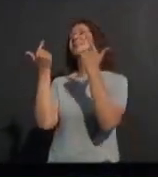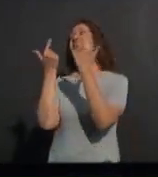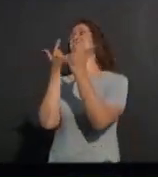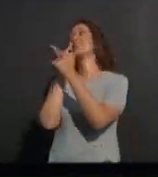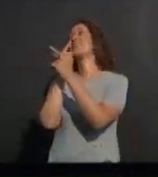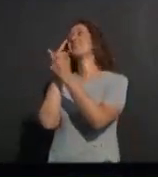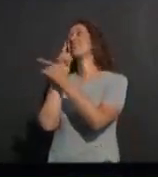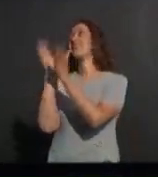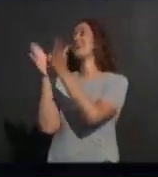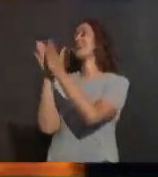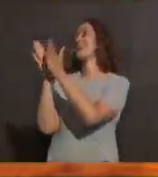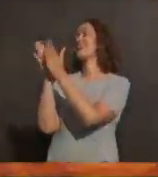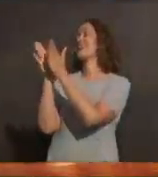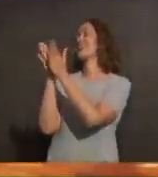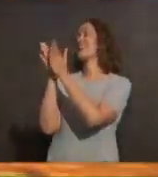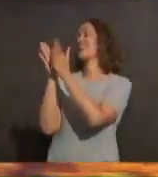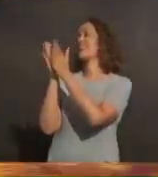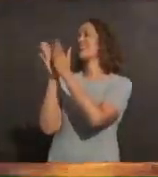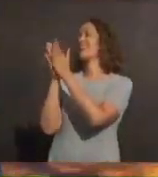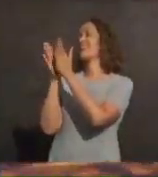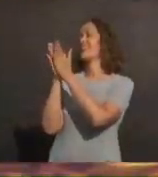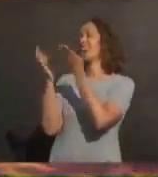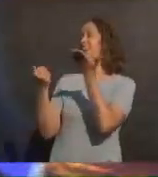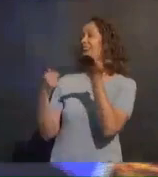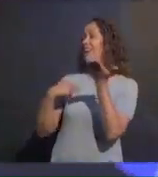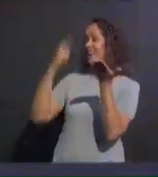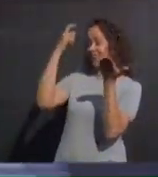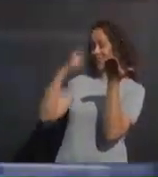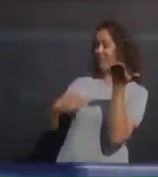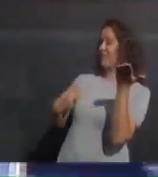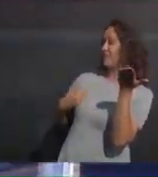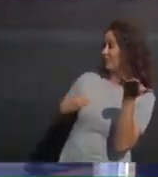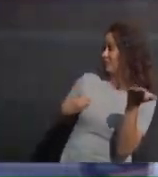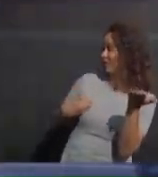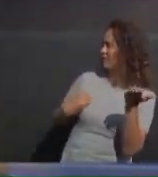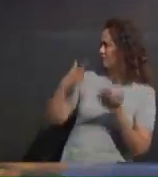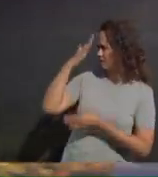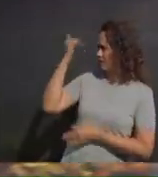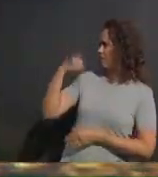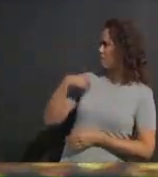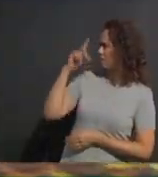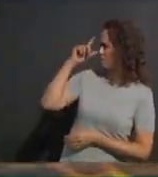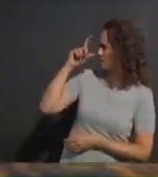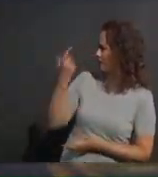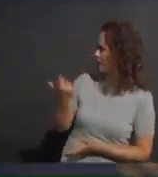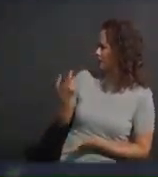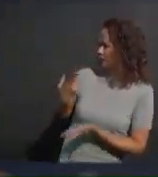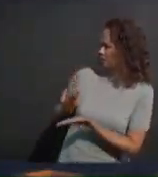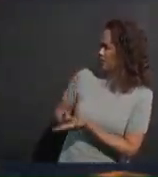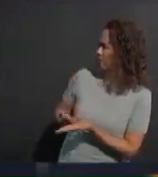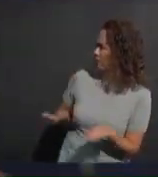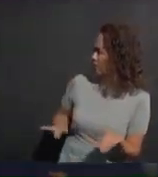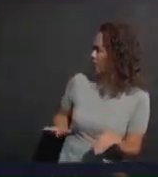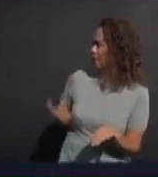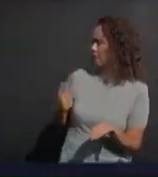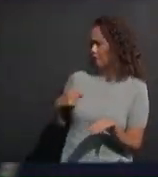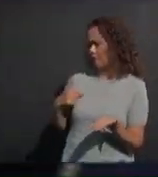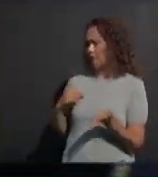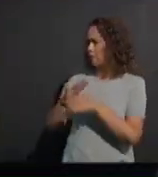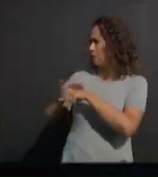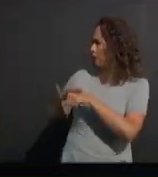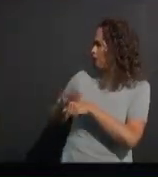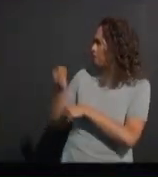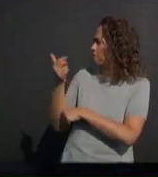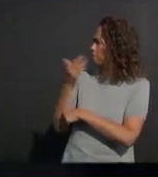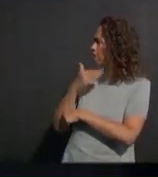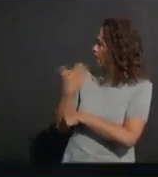KKKKK, palminha, eu existo. Você sabe se eu estou num hospital internado? Você sabe se eu estou desenganado?